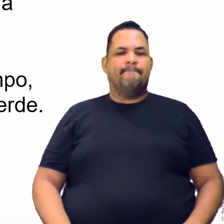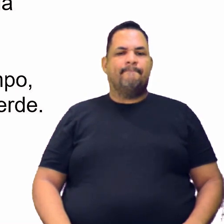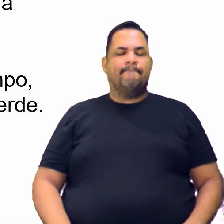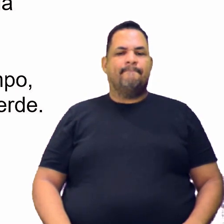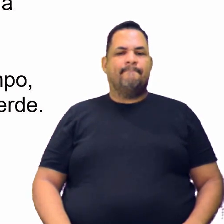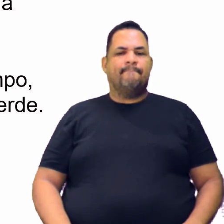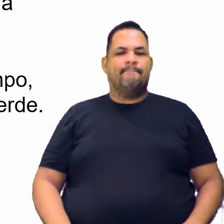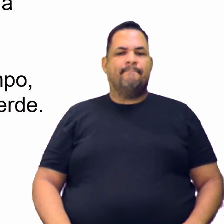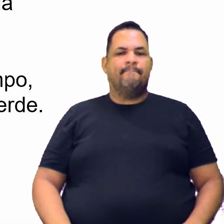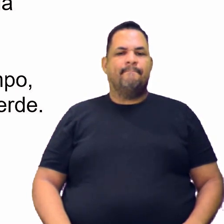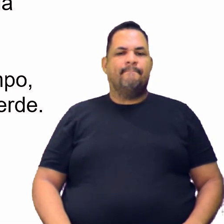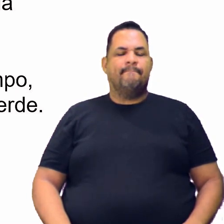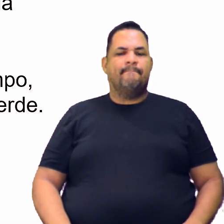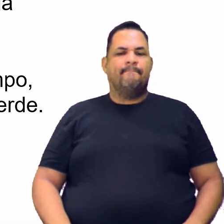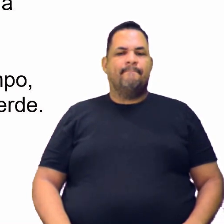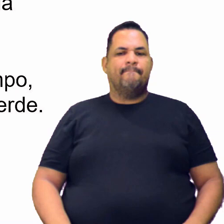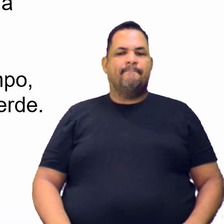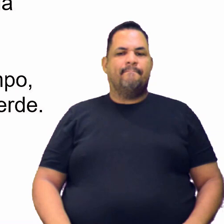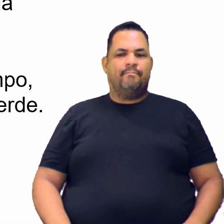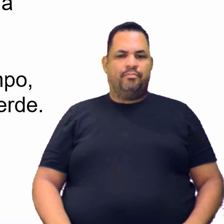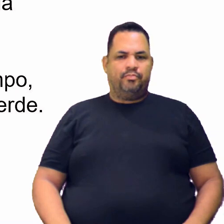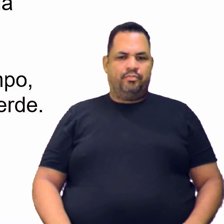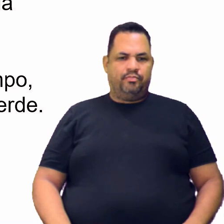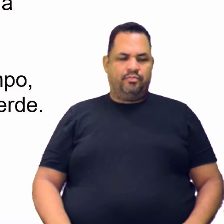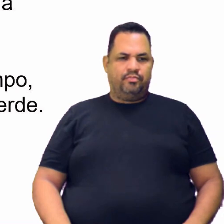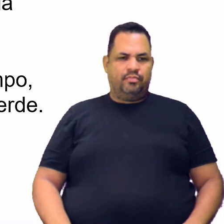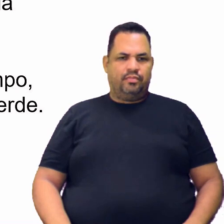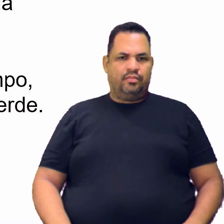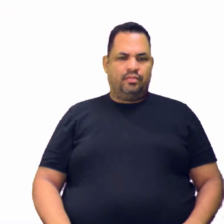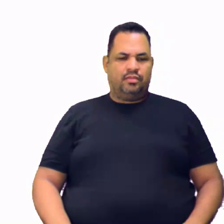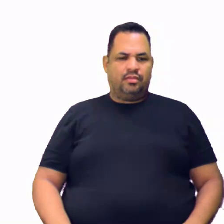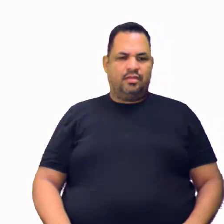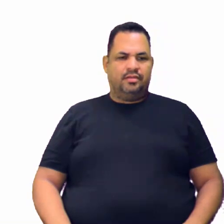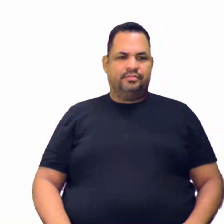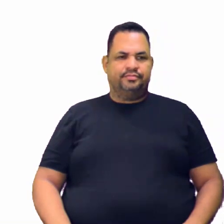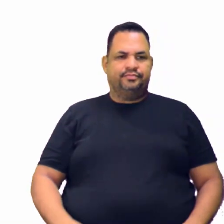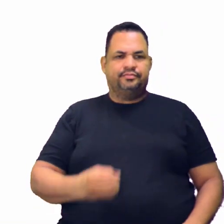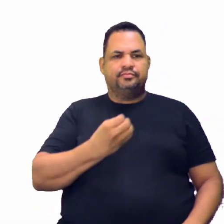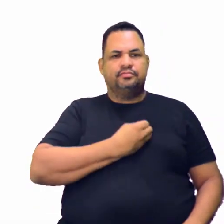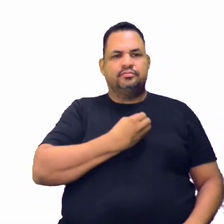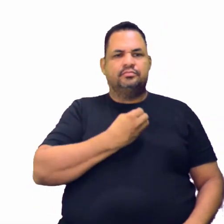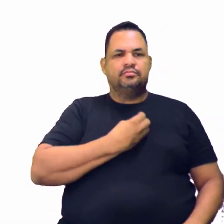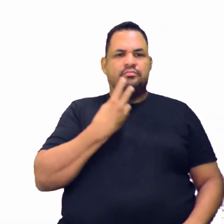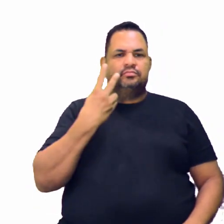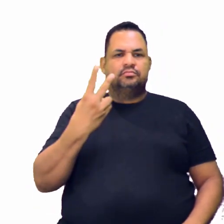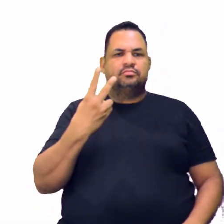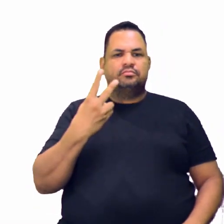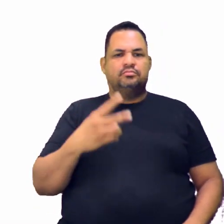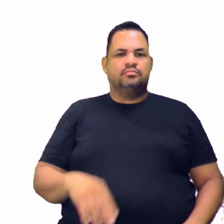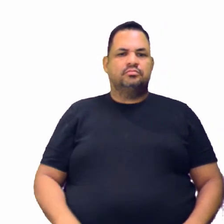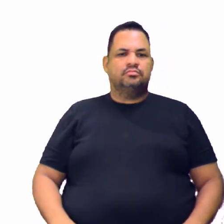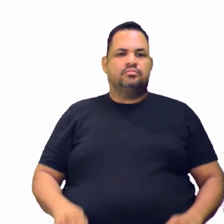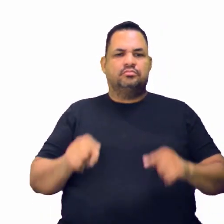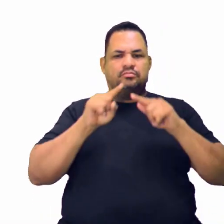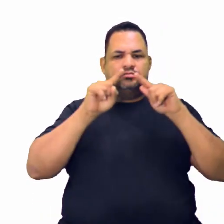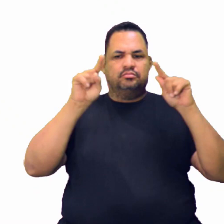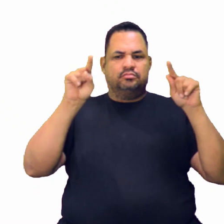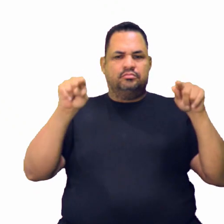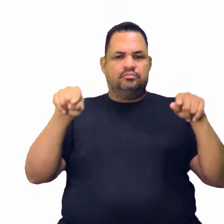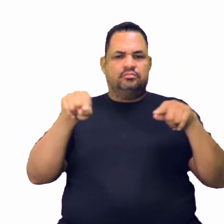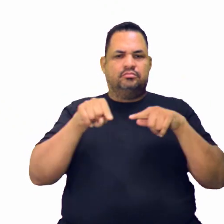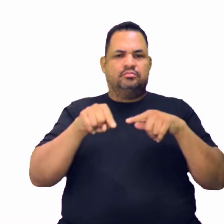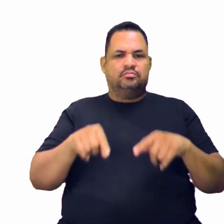têm importância, essas permanecem. Questão 2. Nós temos aqui um cartoon,